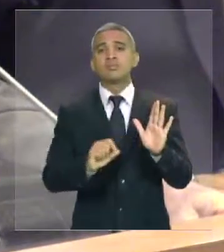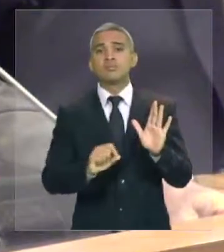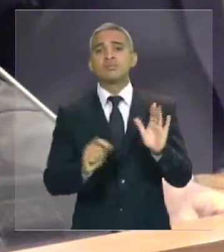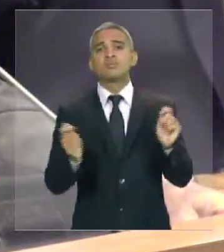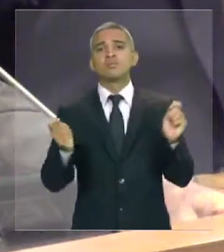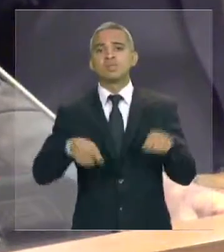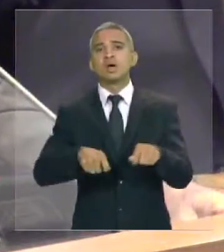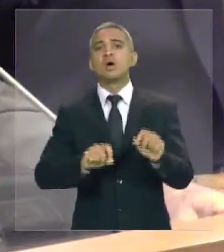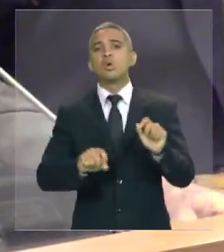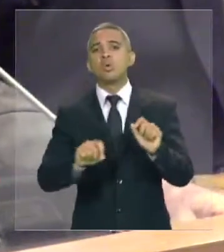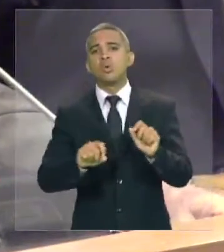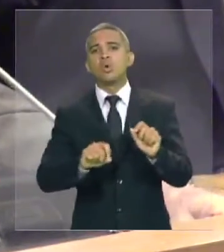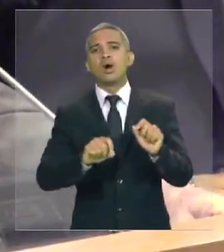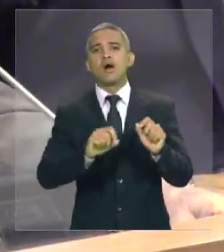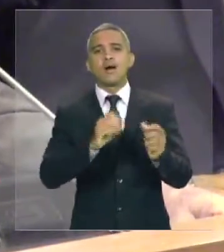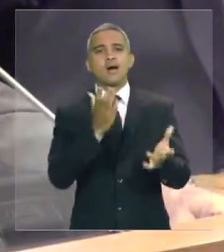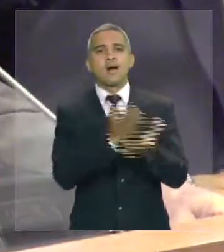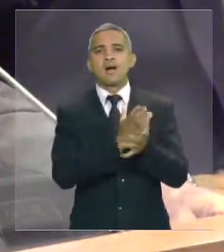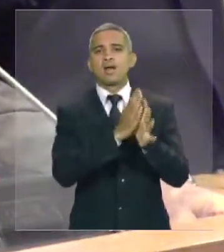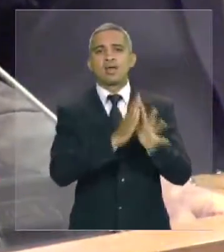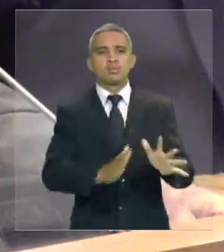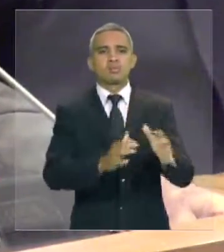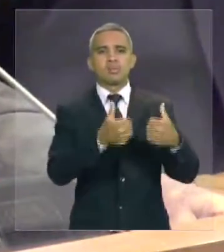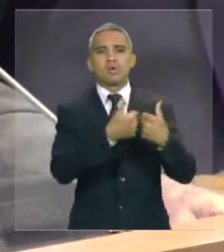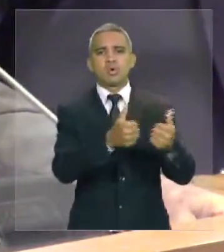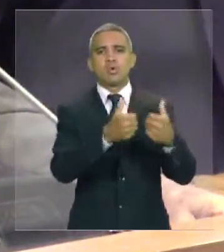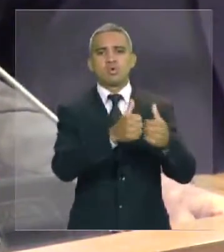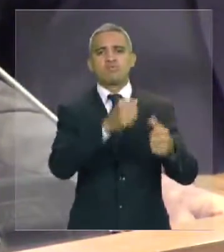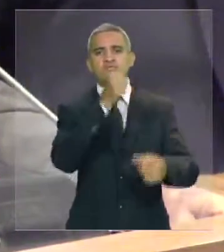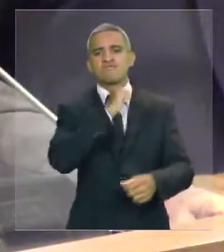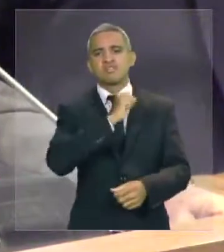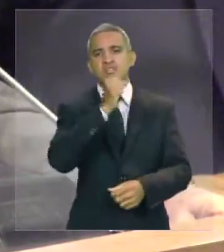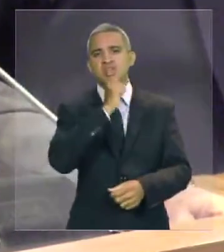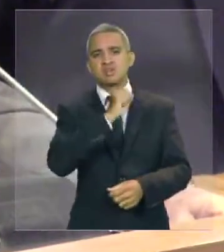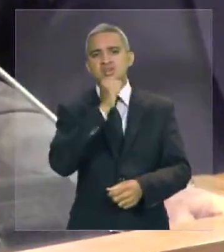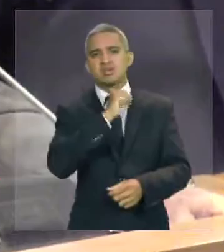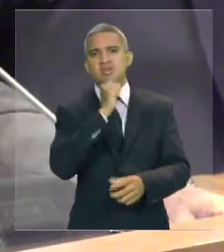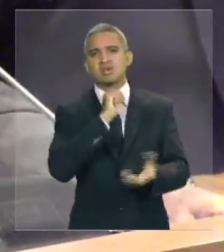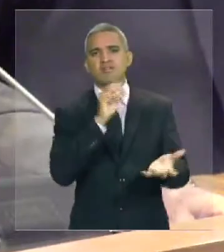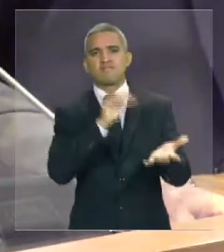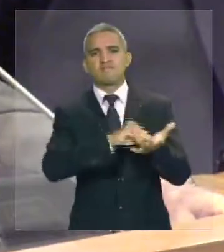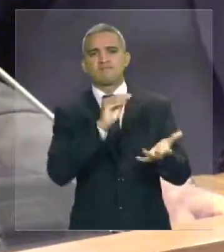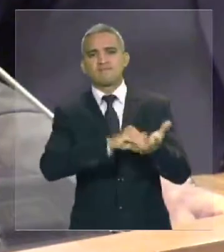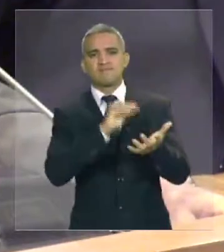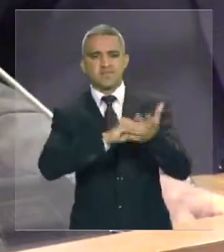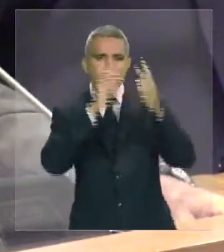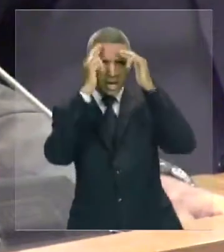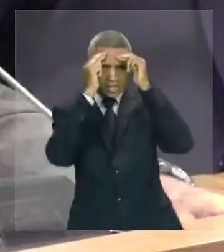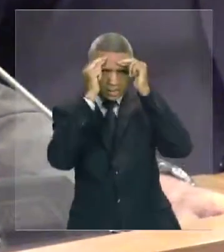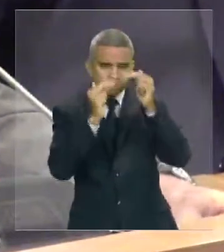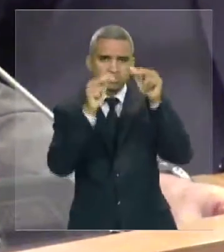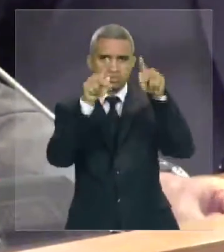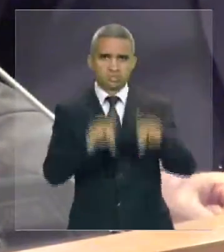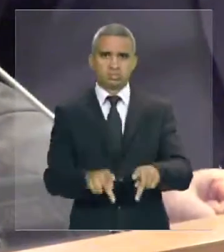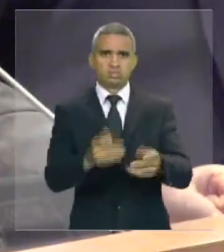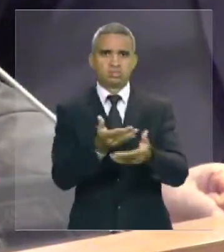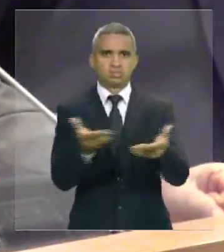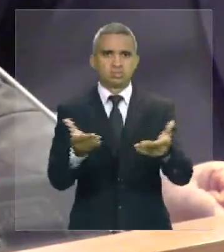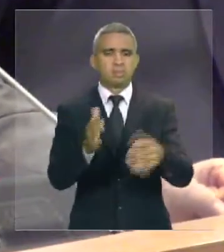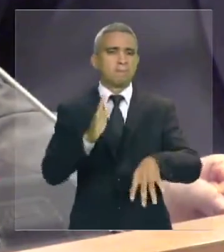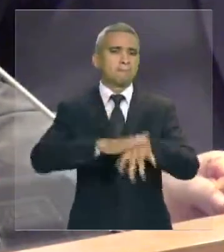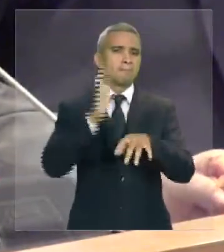fim exatamente a esse descalabro, a essa falta de respeito para com mais